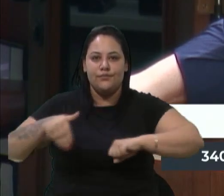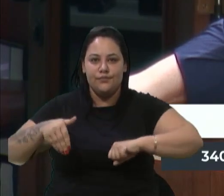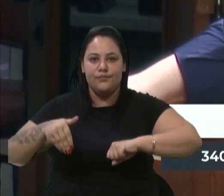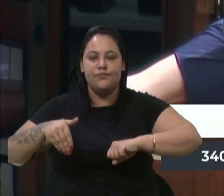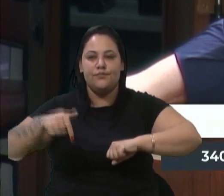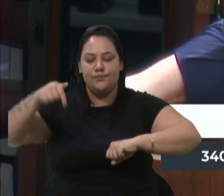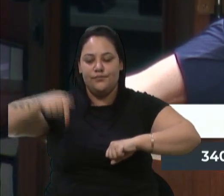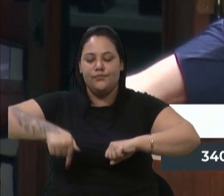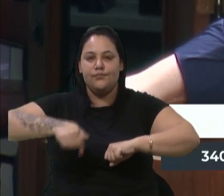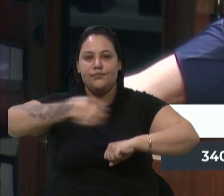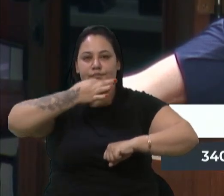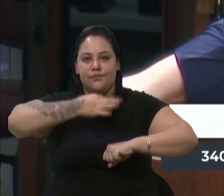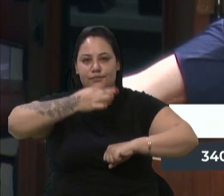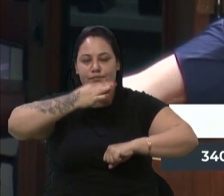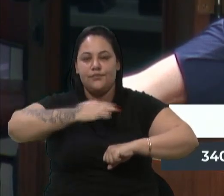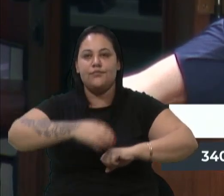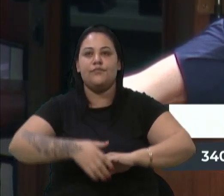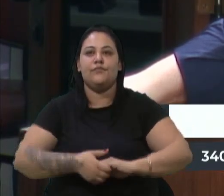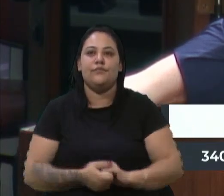Caxias do Sul.